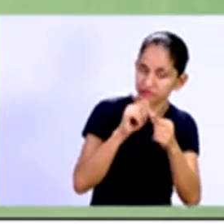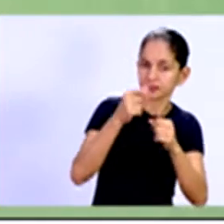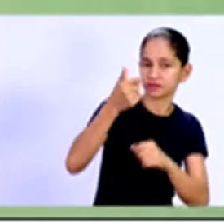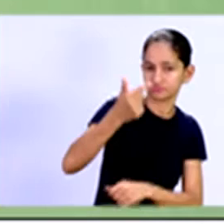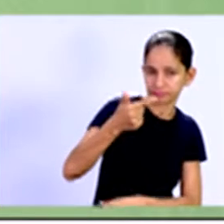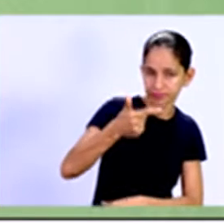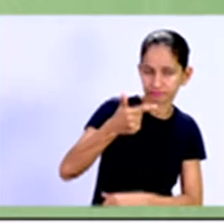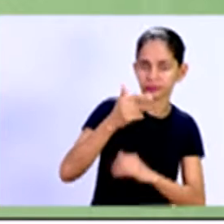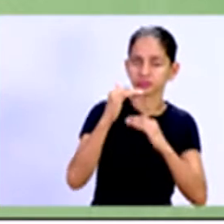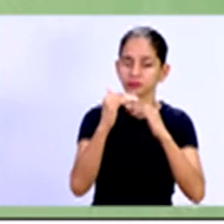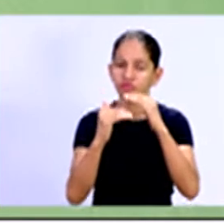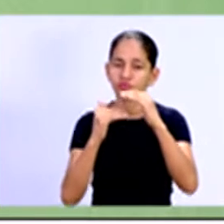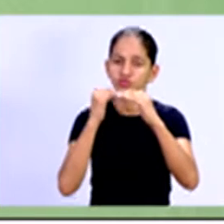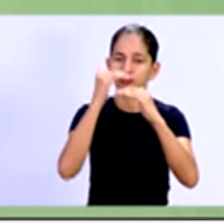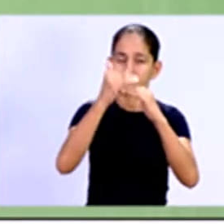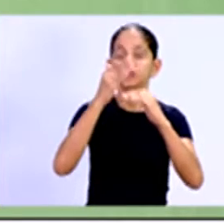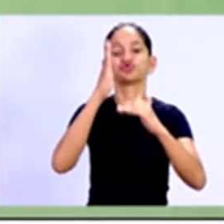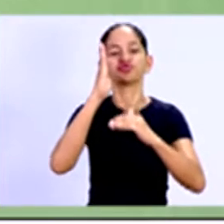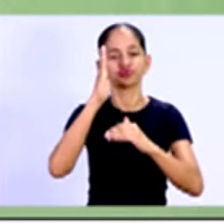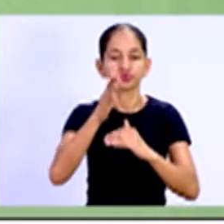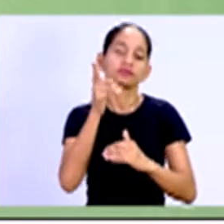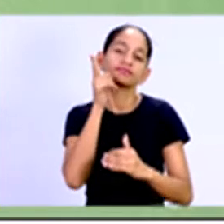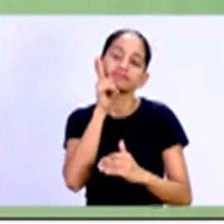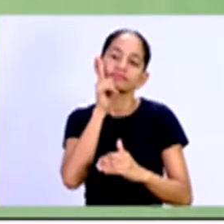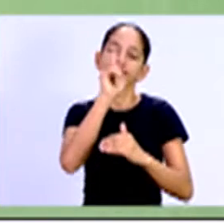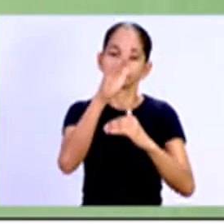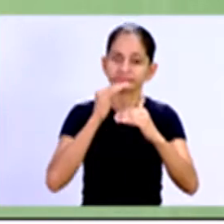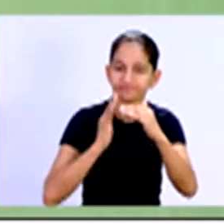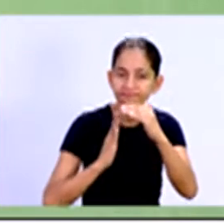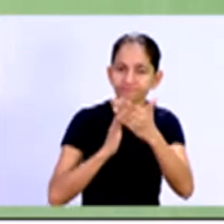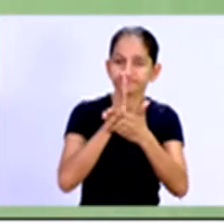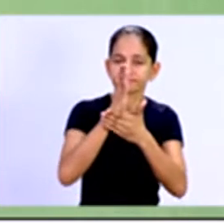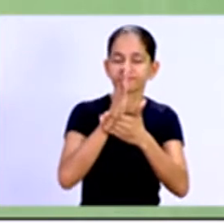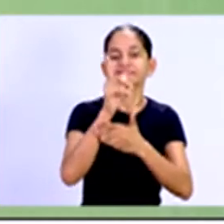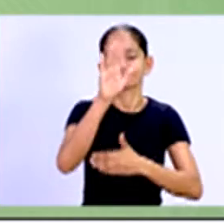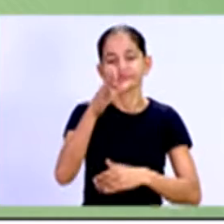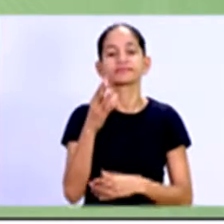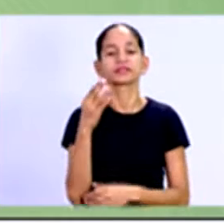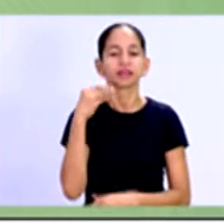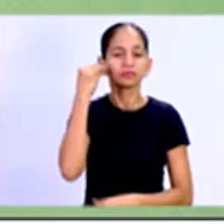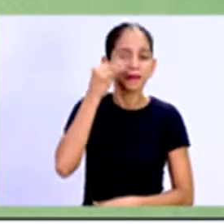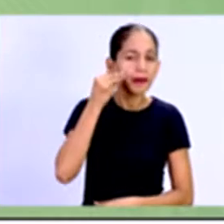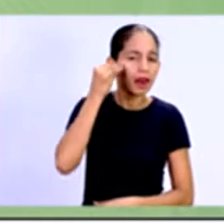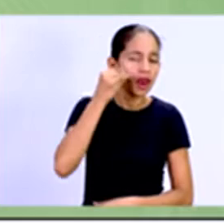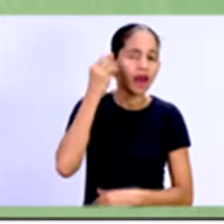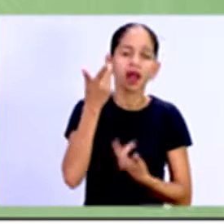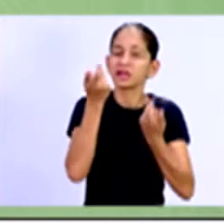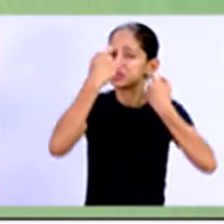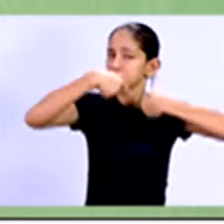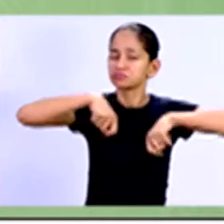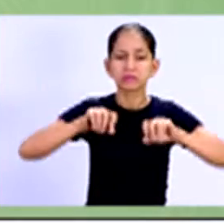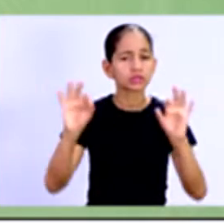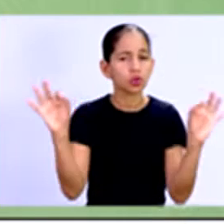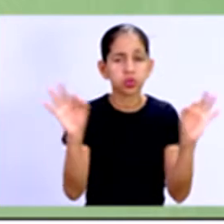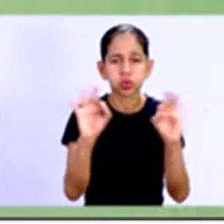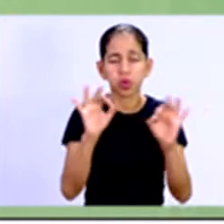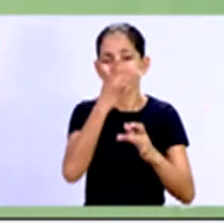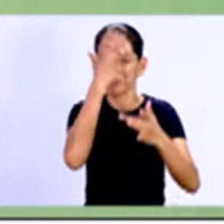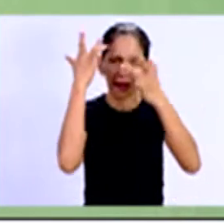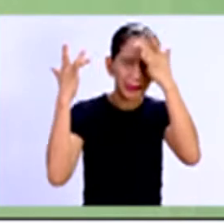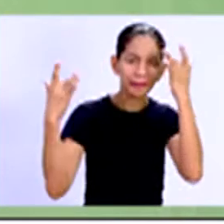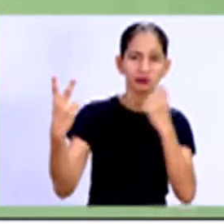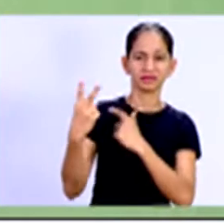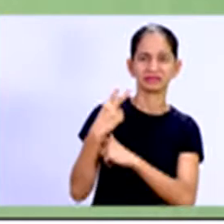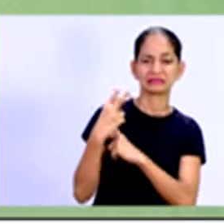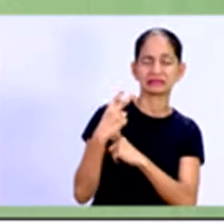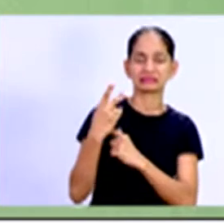elevado, porque a pessoa já superou essa fase anterior, ou seja, ela não necessita do chefe, nem do pai, nem da mãe, nem do amigo